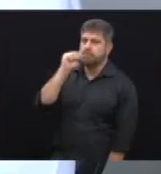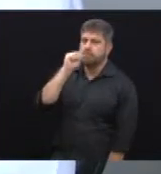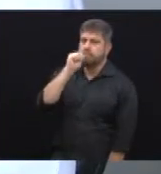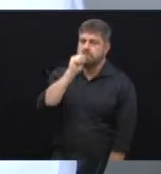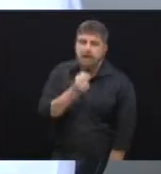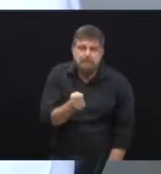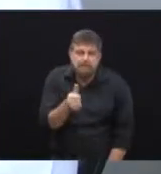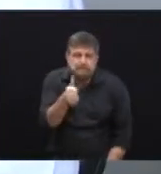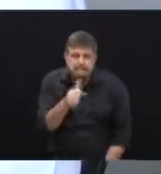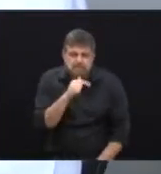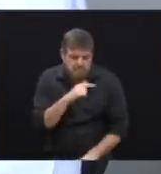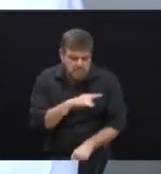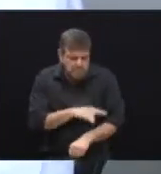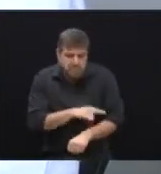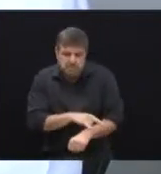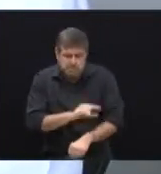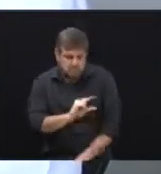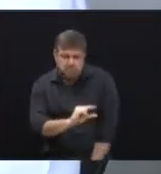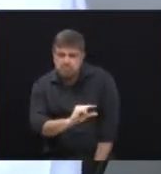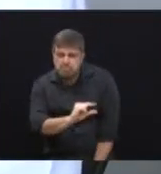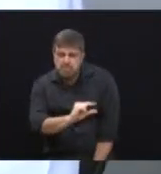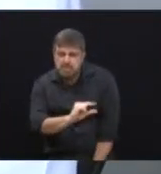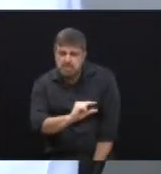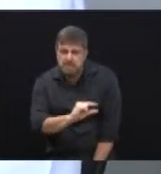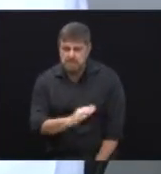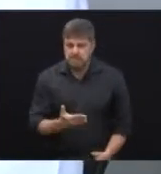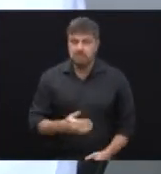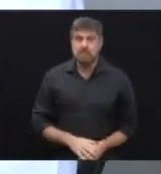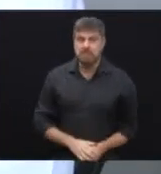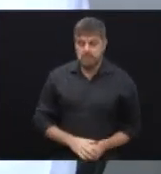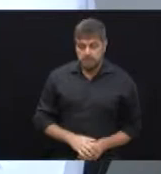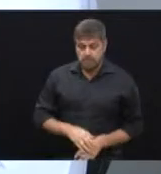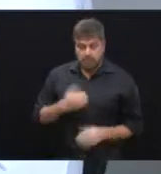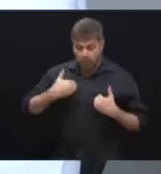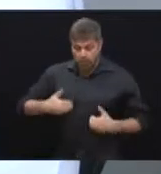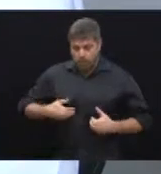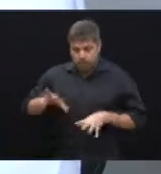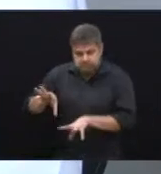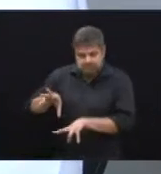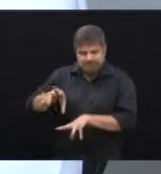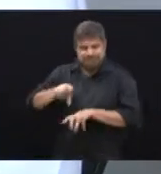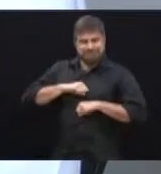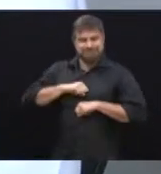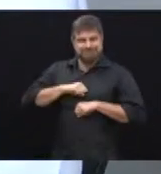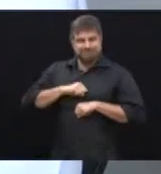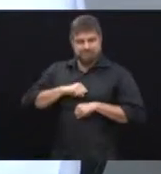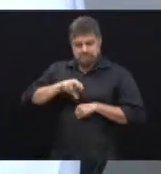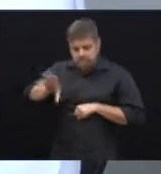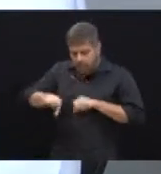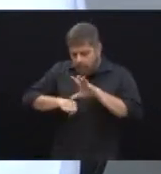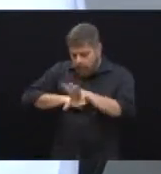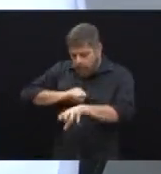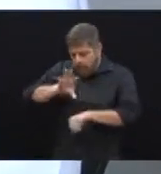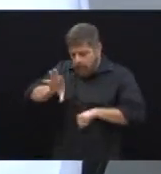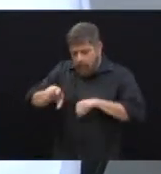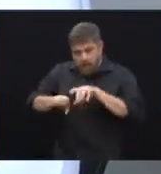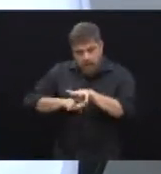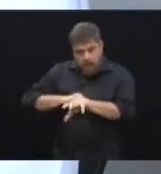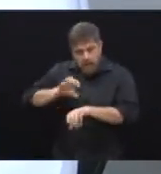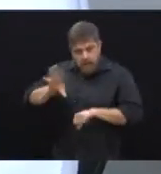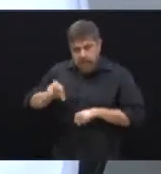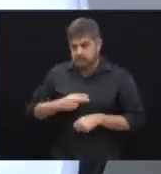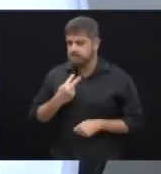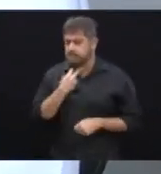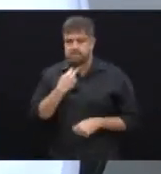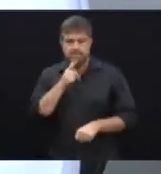líquido, ela vai fazer 500 ml de xixi. Esses outros 500 vão ficar armazenados, ou vamos dizer,